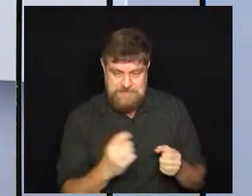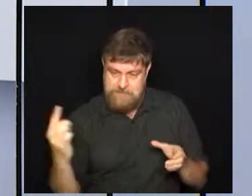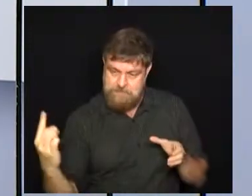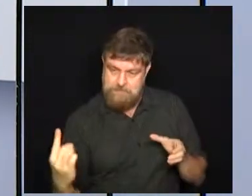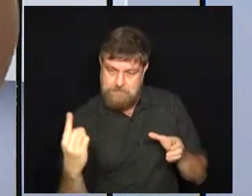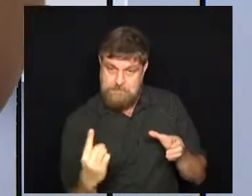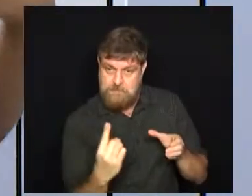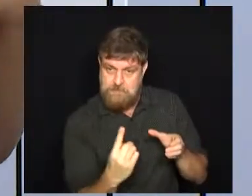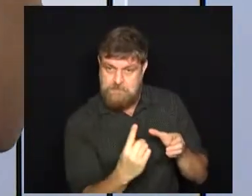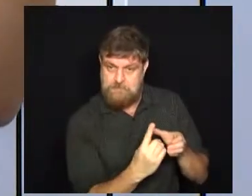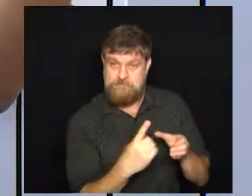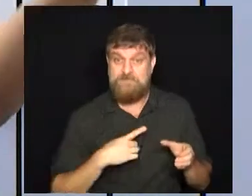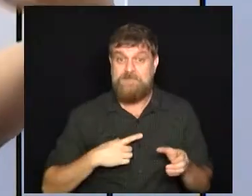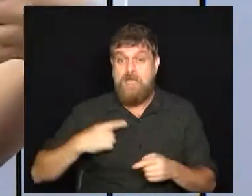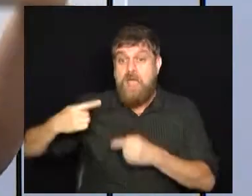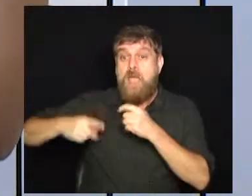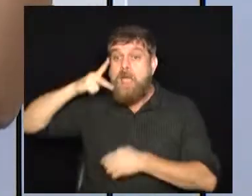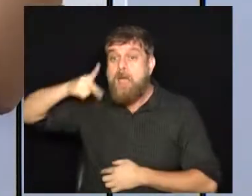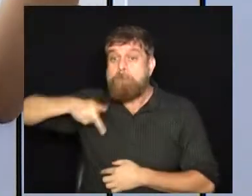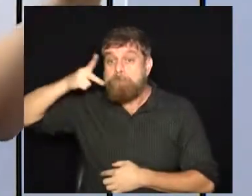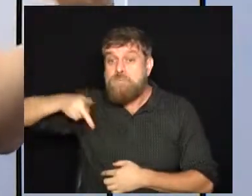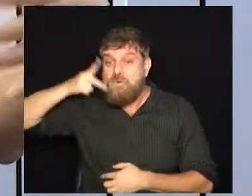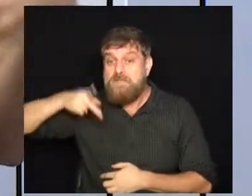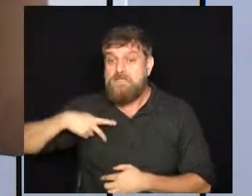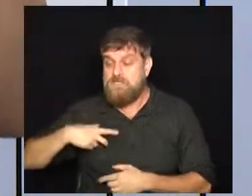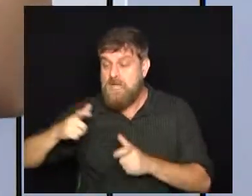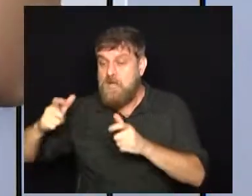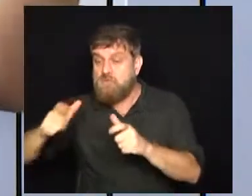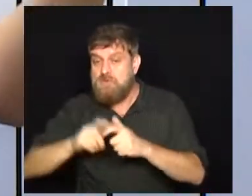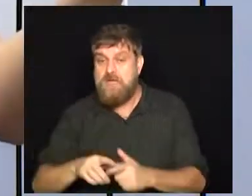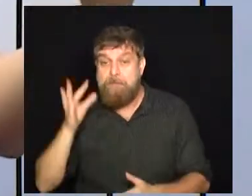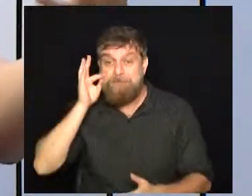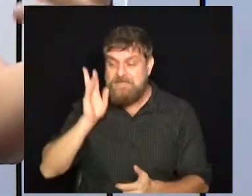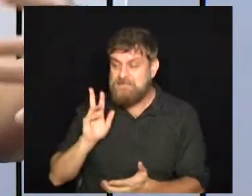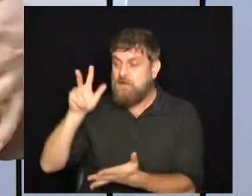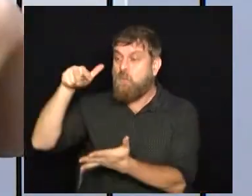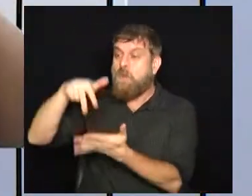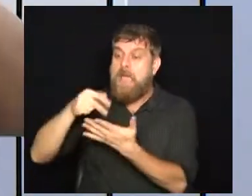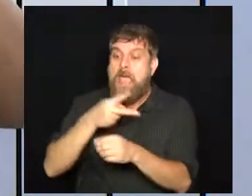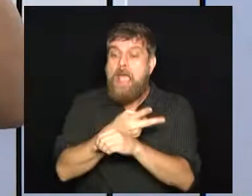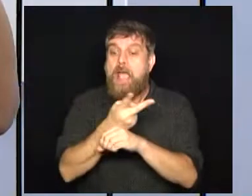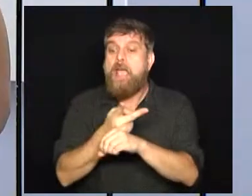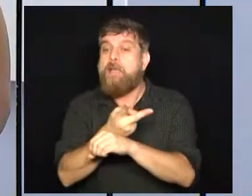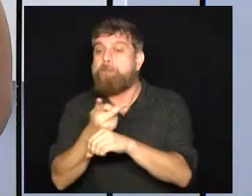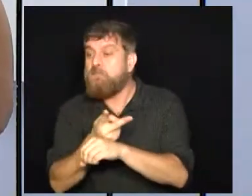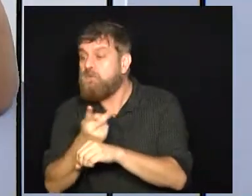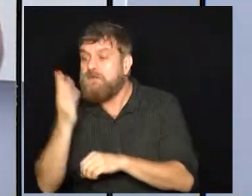ter políticas de ir nos lugares